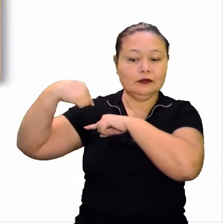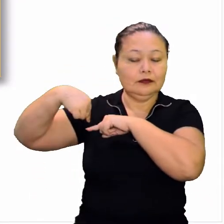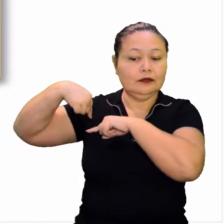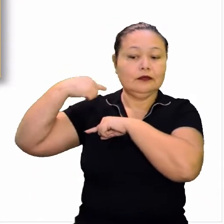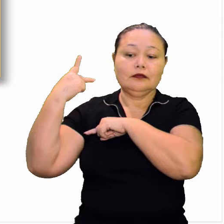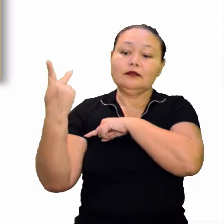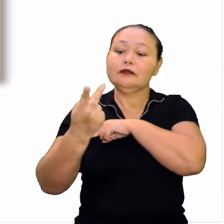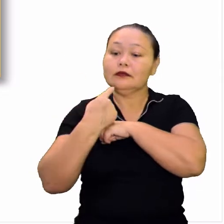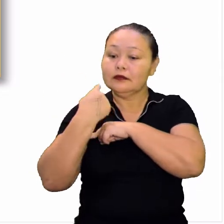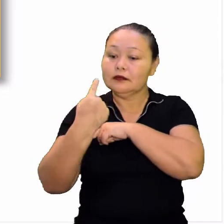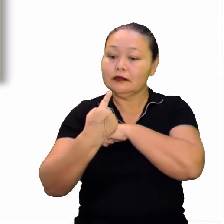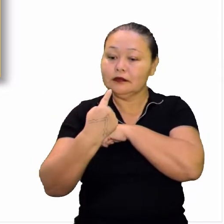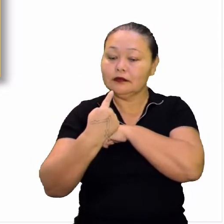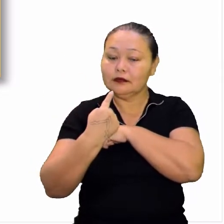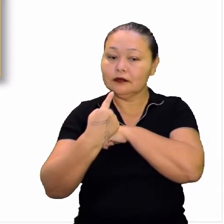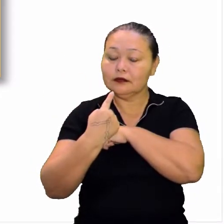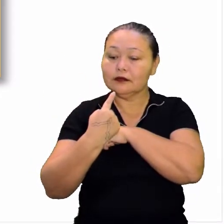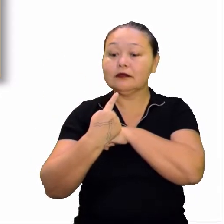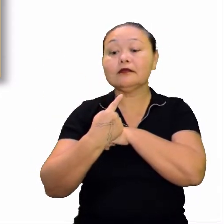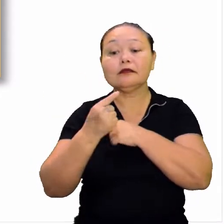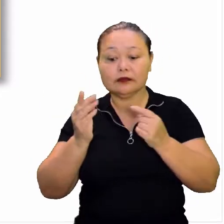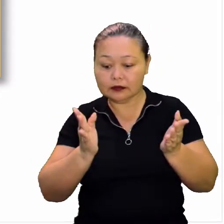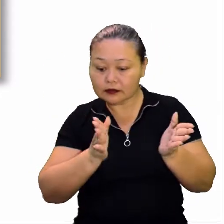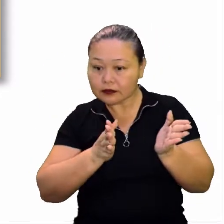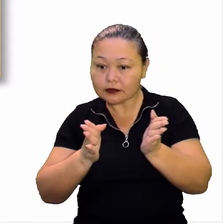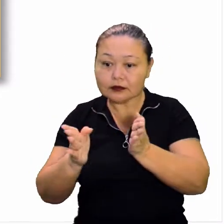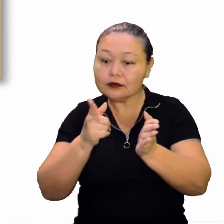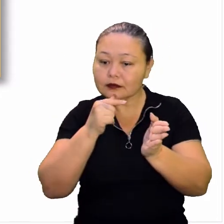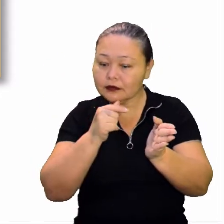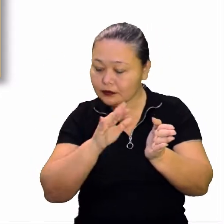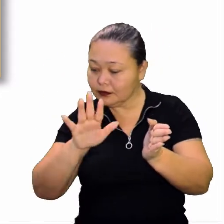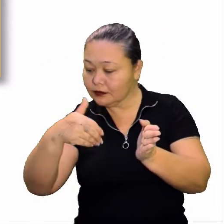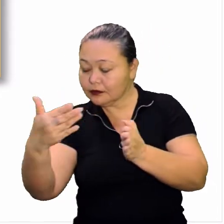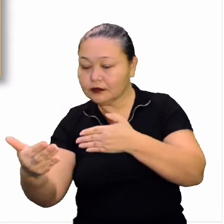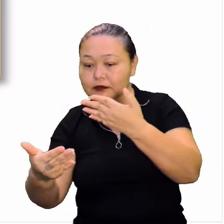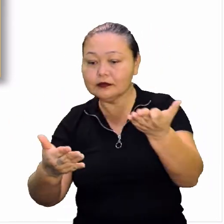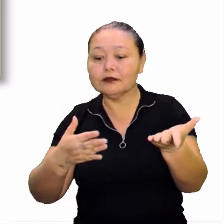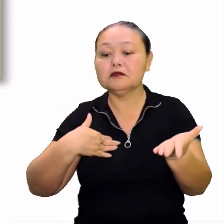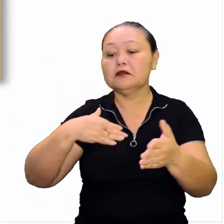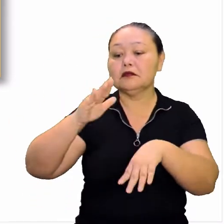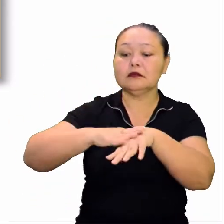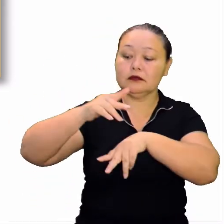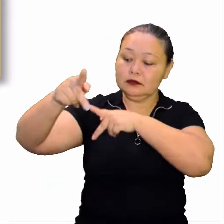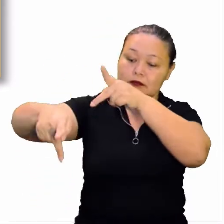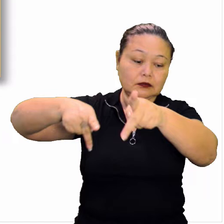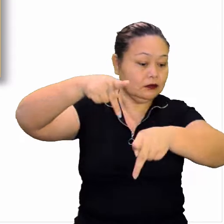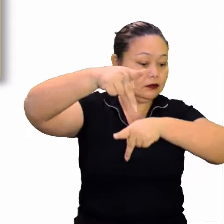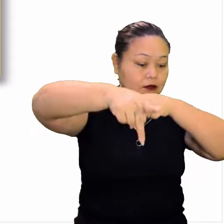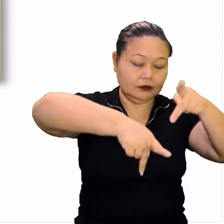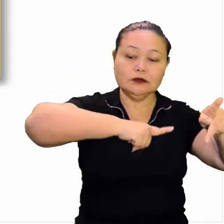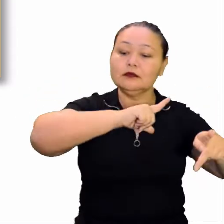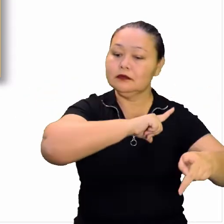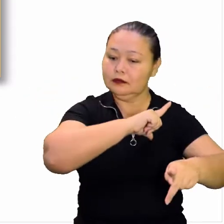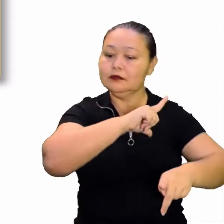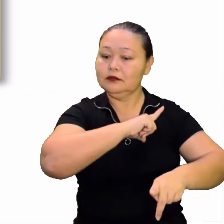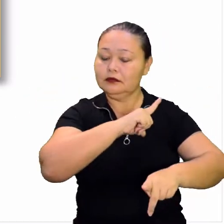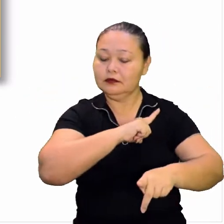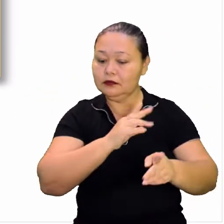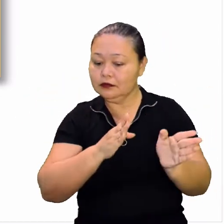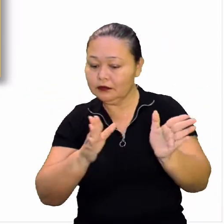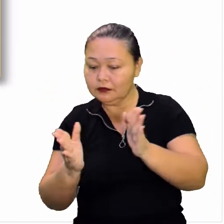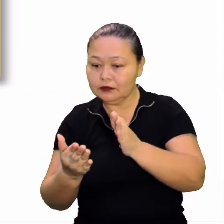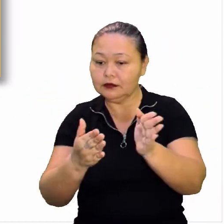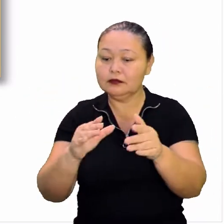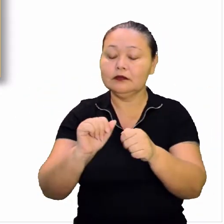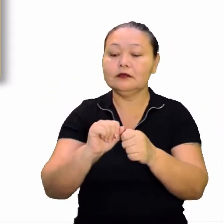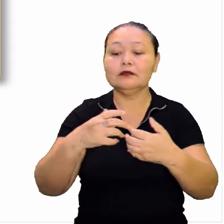nós falávamos sobre a Mesopotâmia, os principais povos que viveram ali entre o